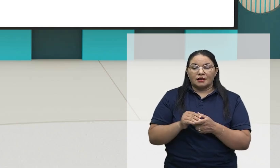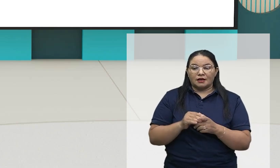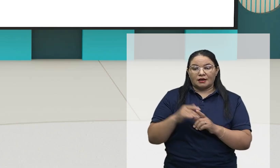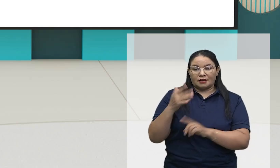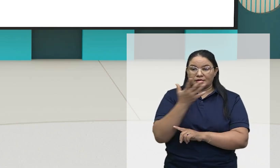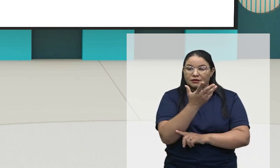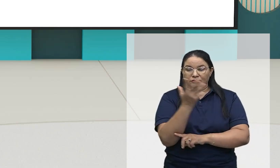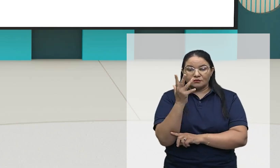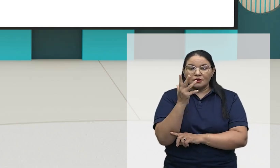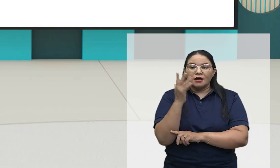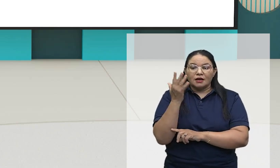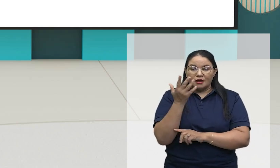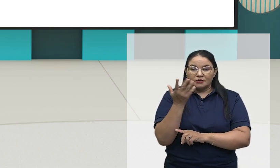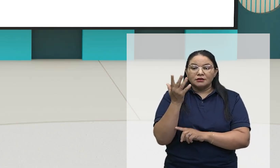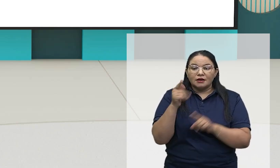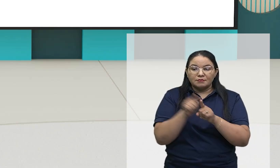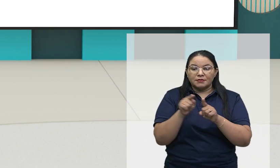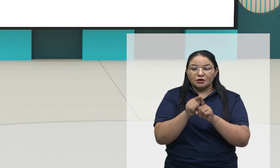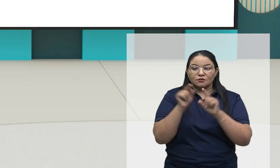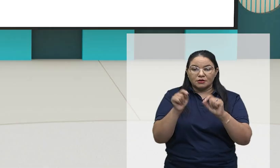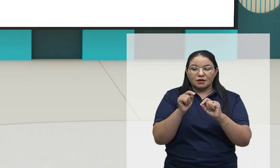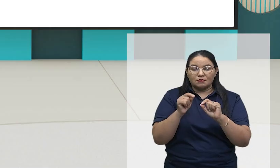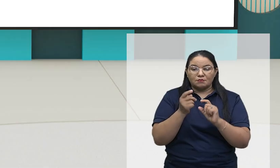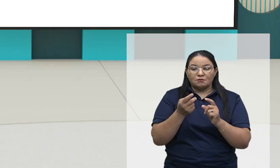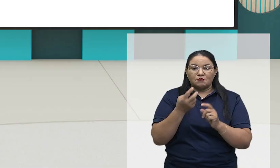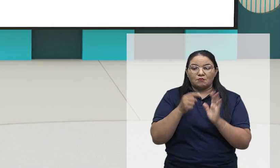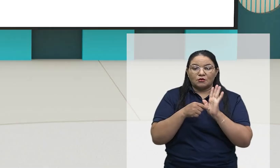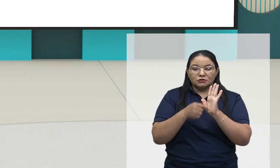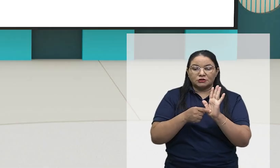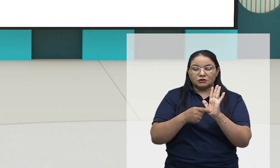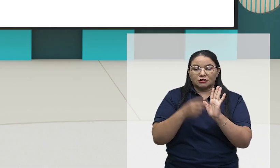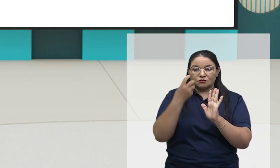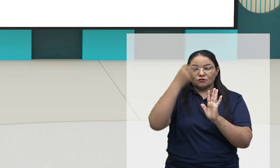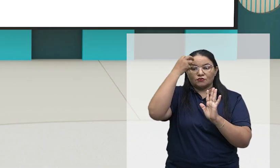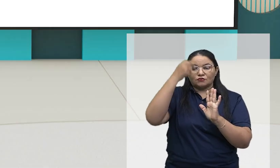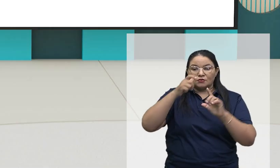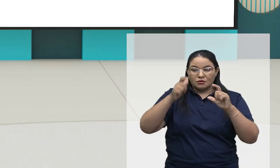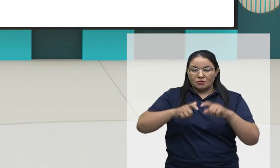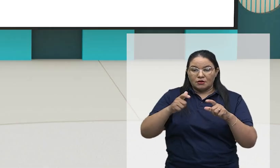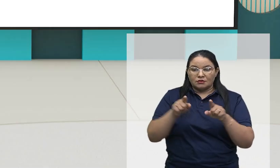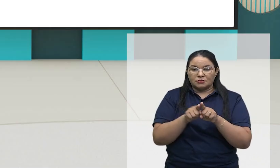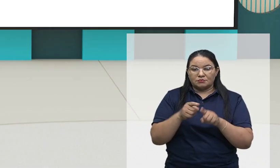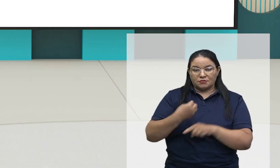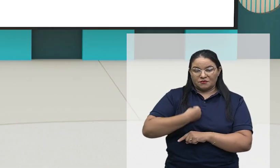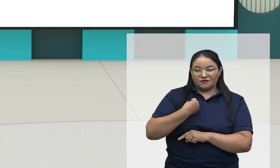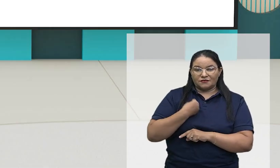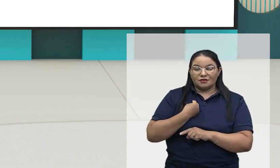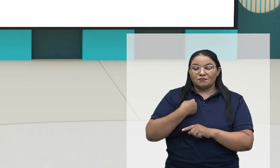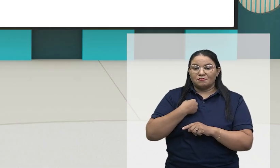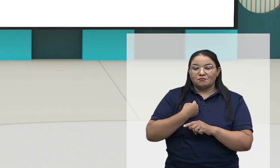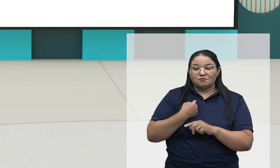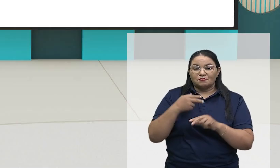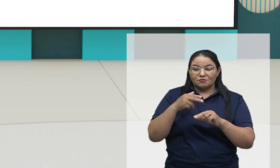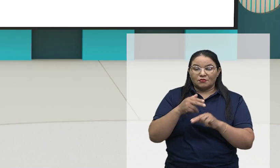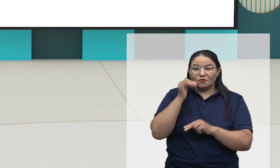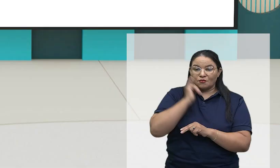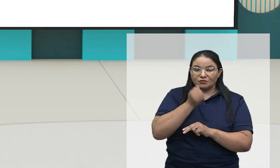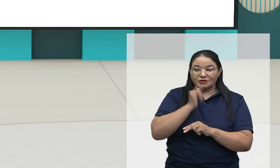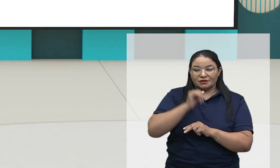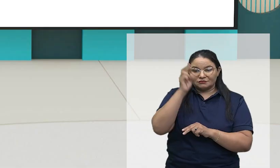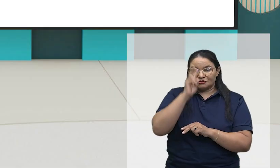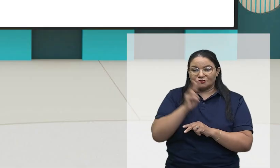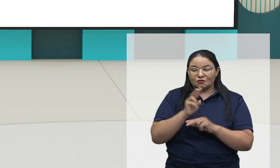da cultura local, deixando viva a história contada por meio da arte. Assim, a gente tem